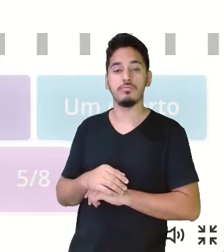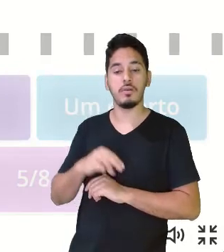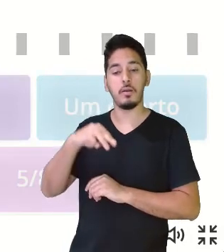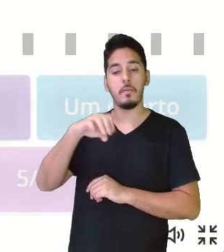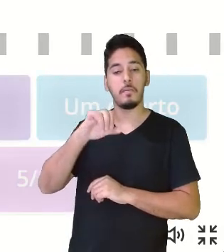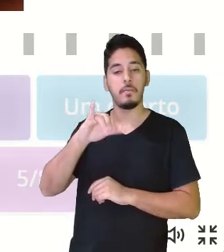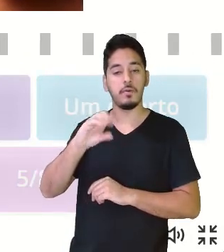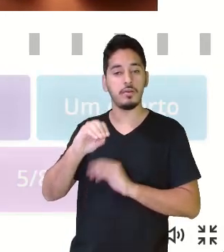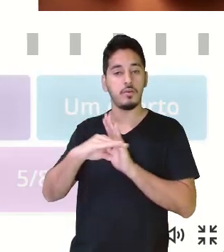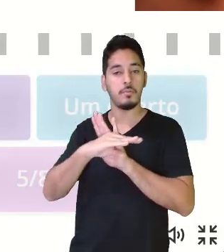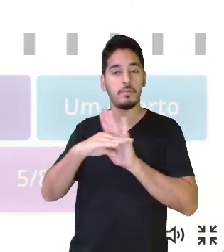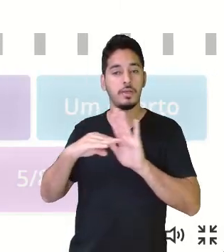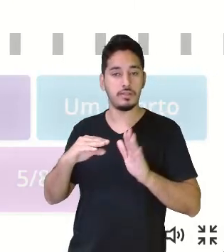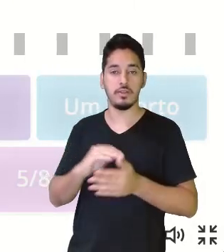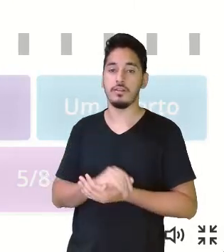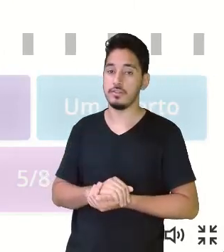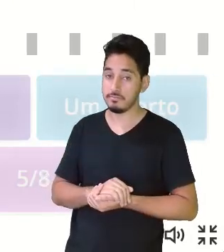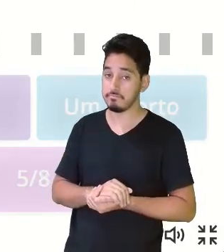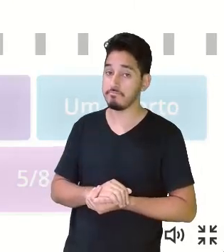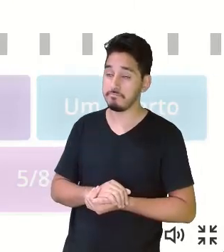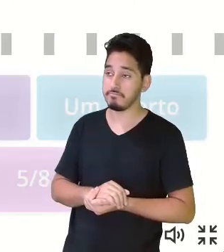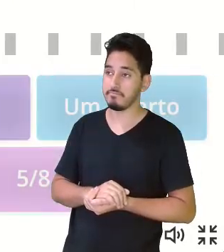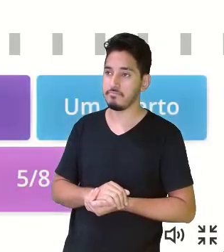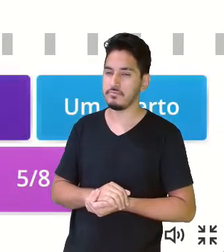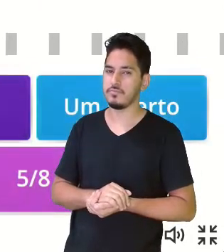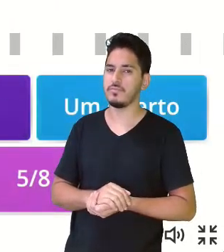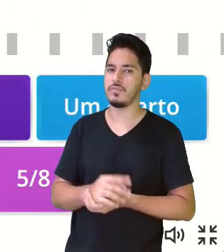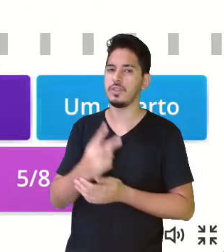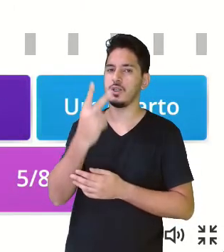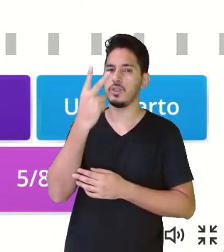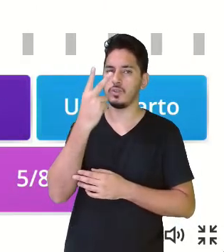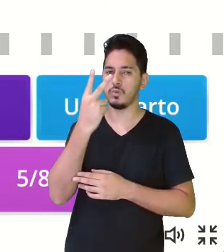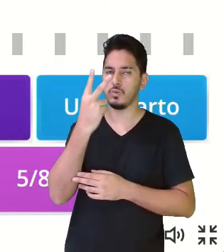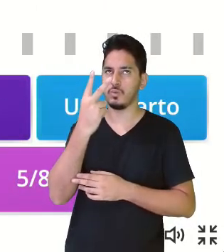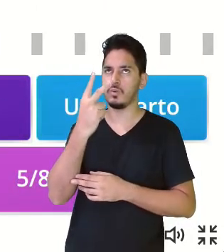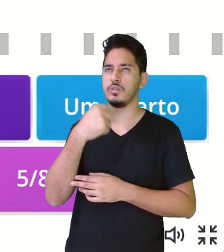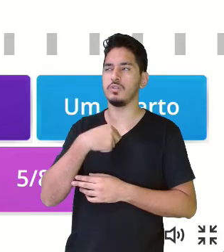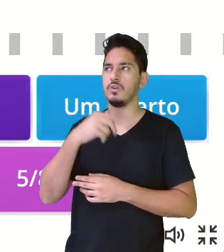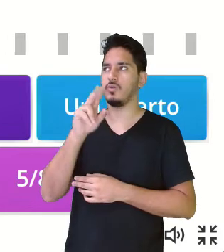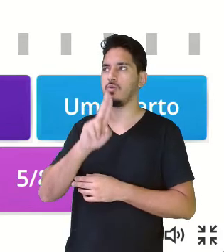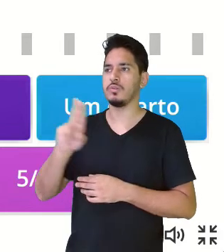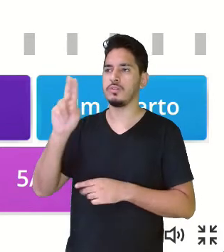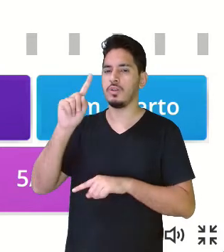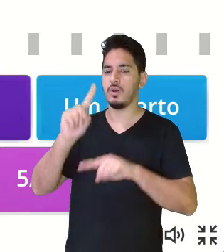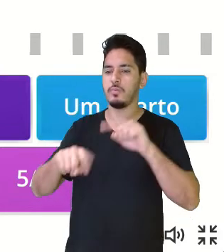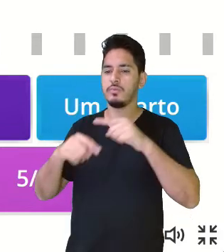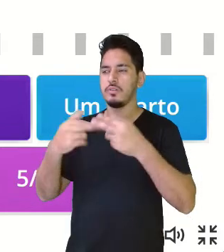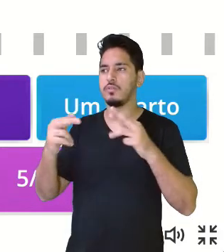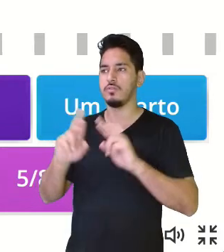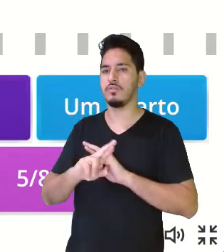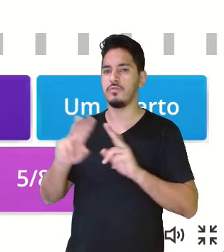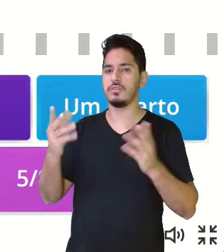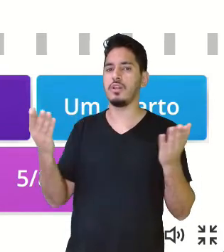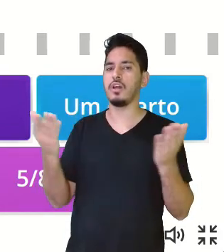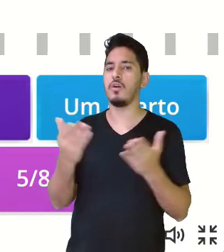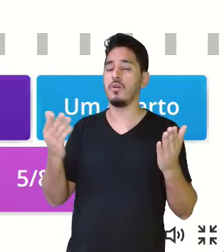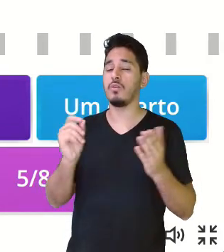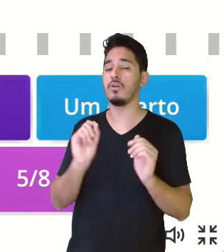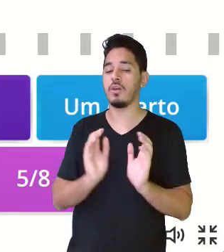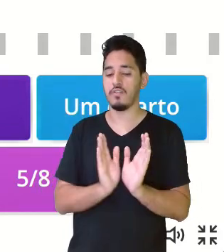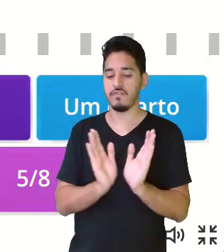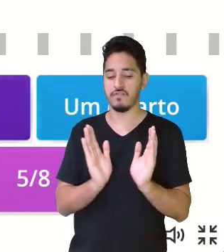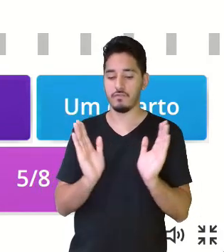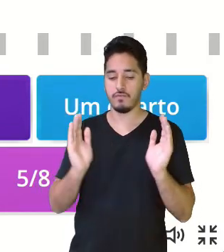Meio, metade. Em duas situações eu usei objetos diferentes. Agora vamos para as